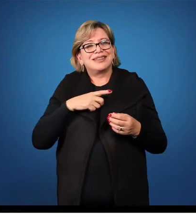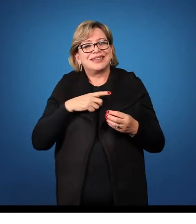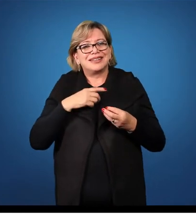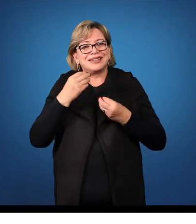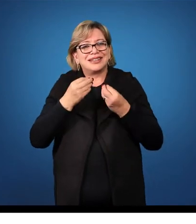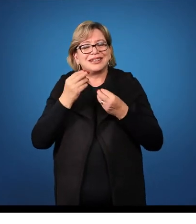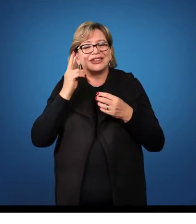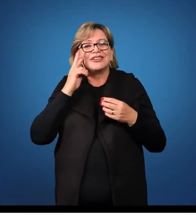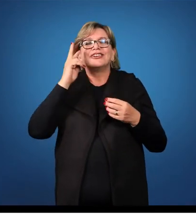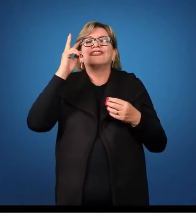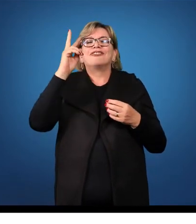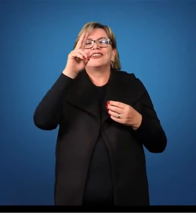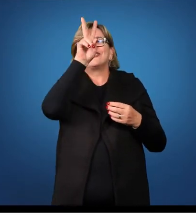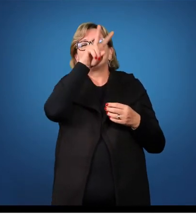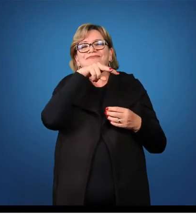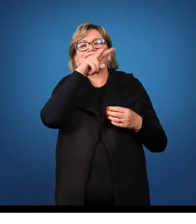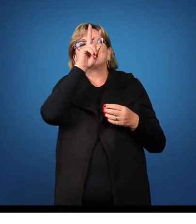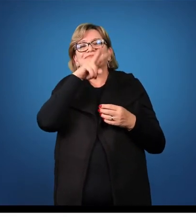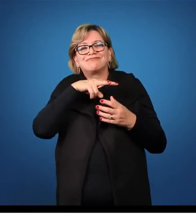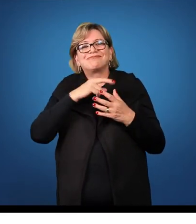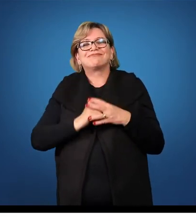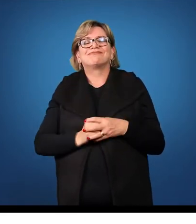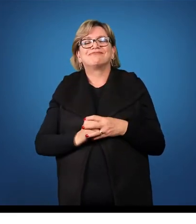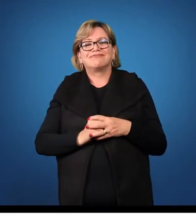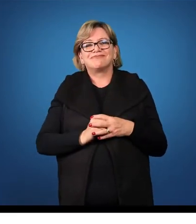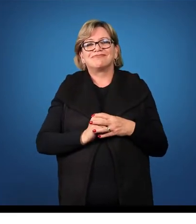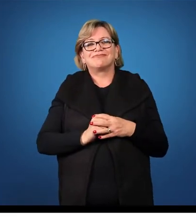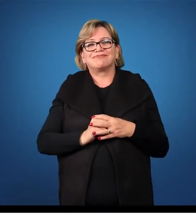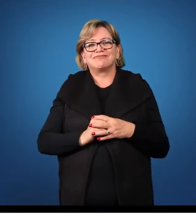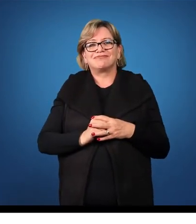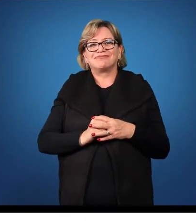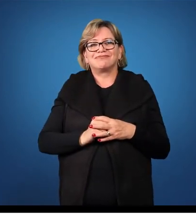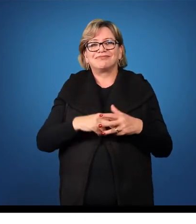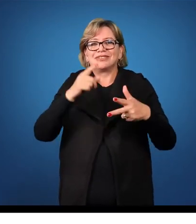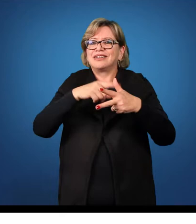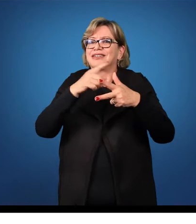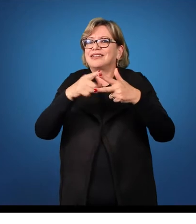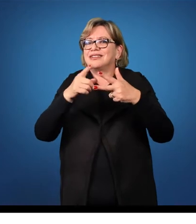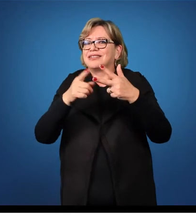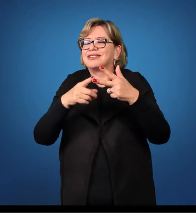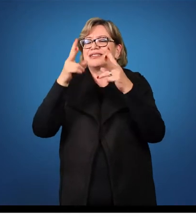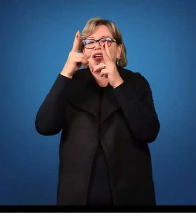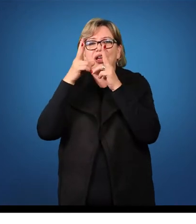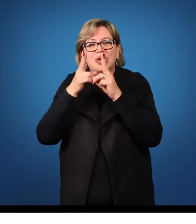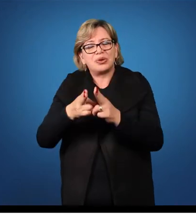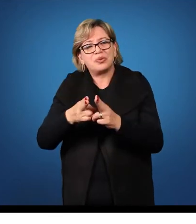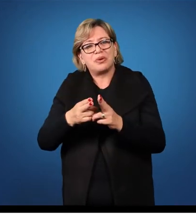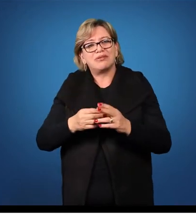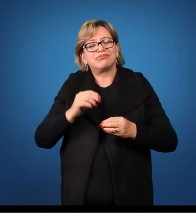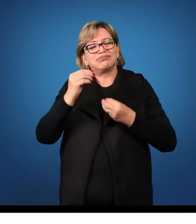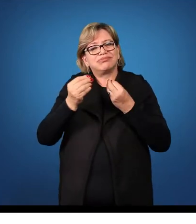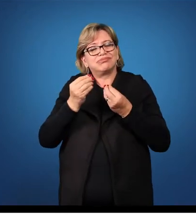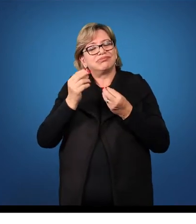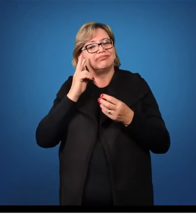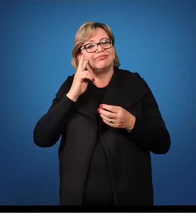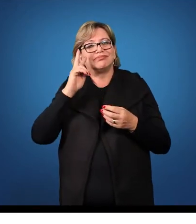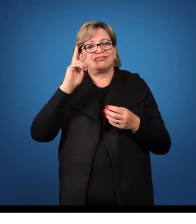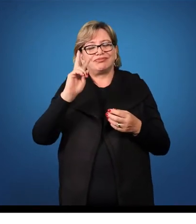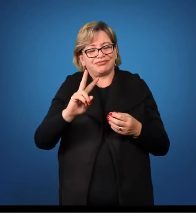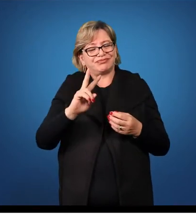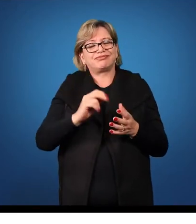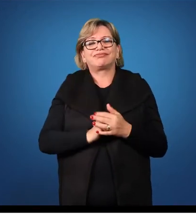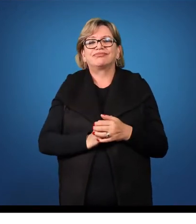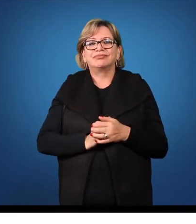genu a genoa gene bus três casos iguais nominativo vocativo e